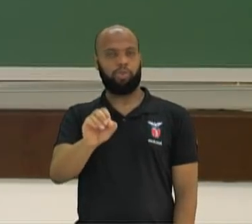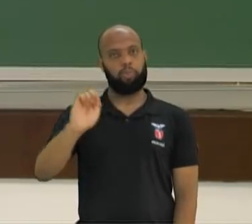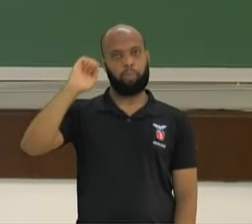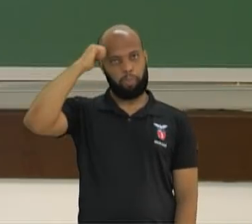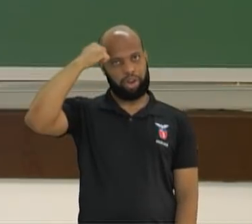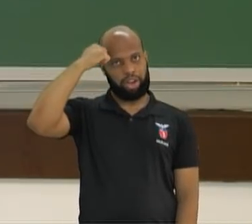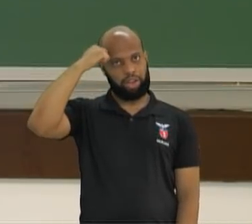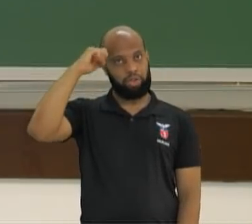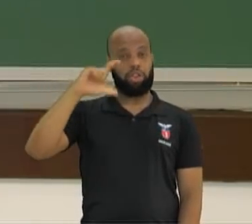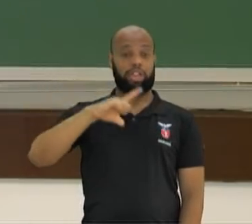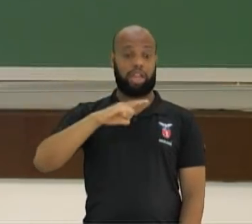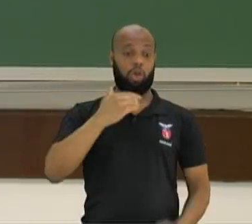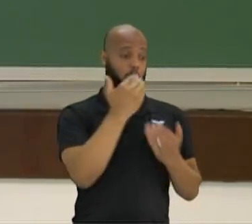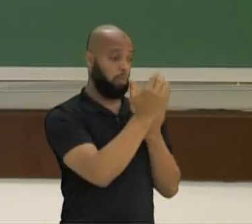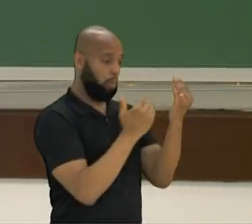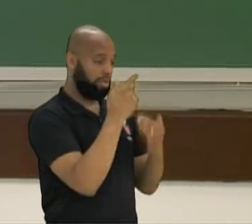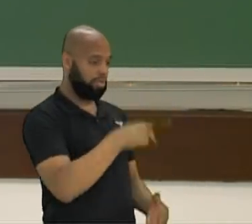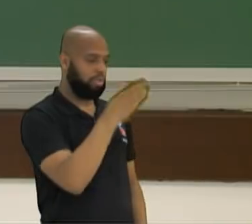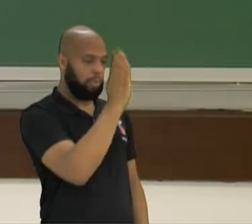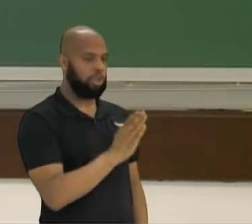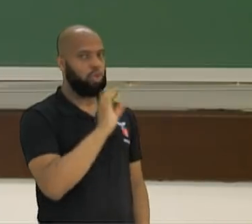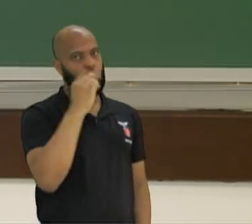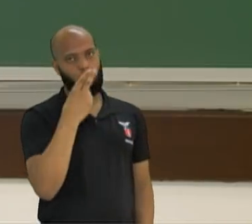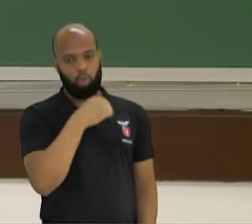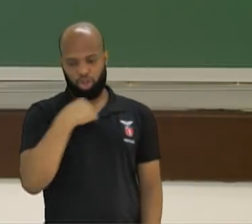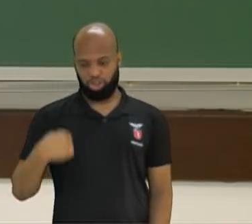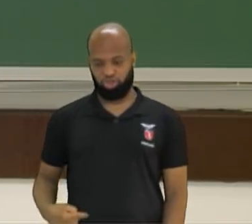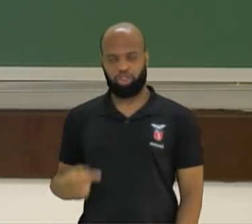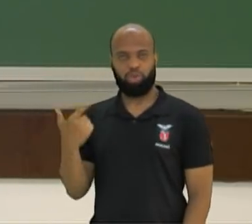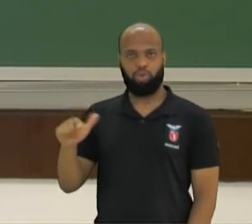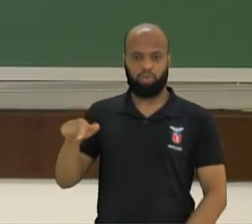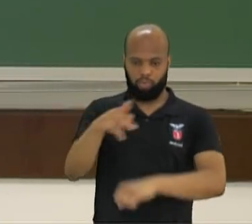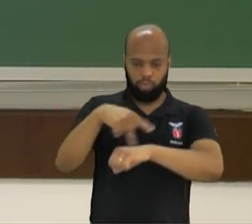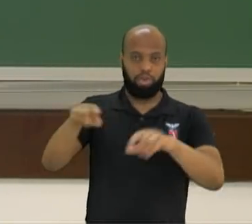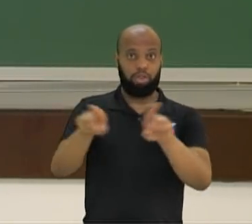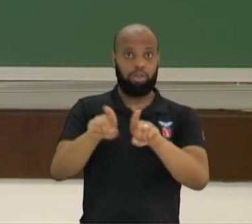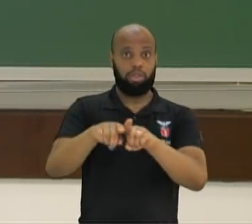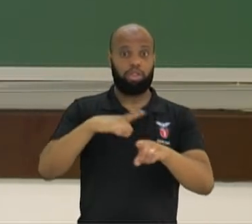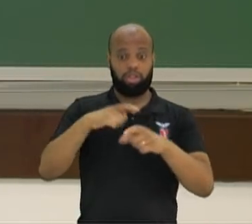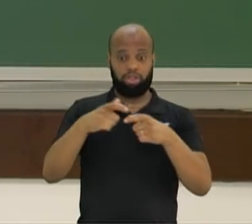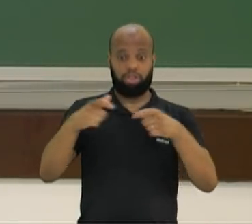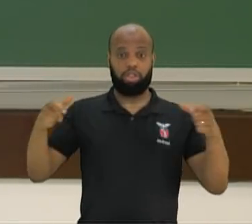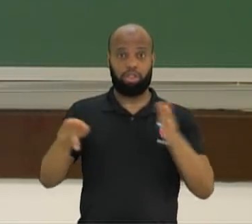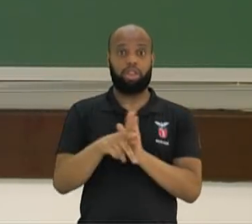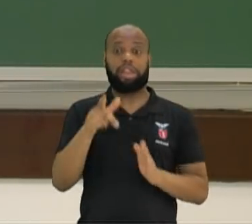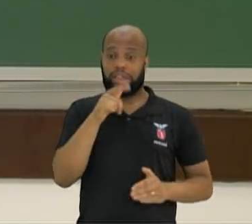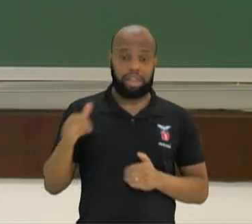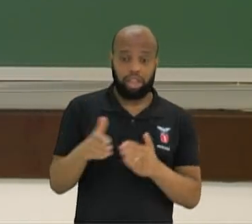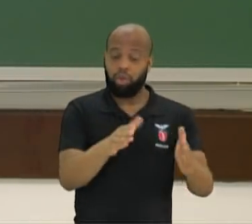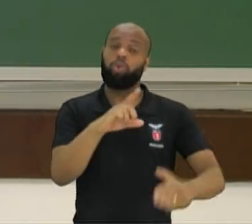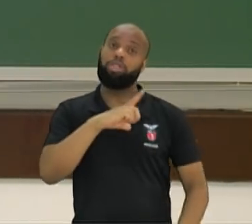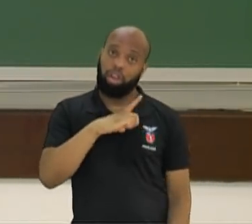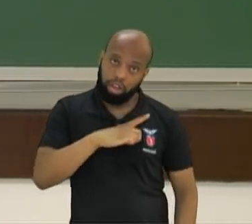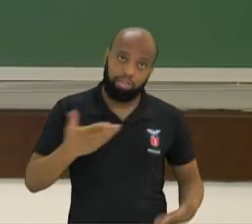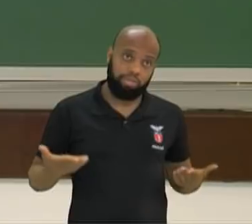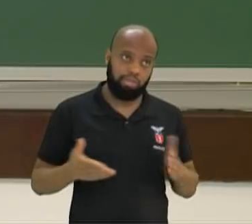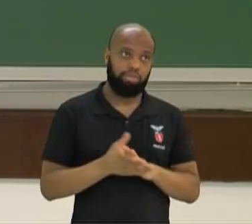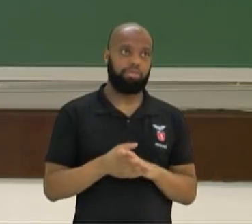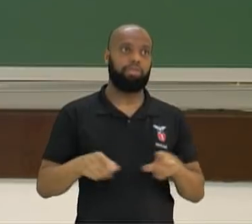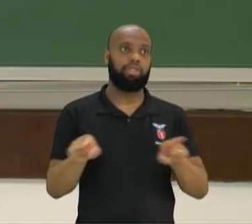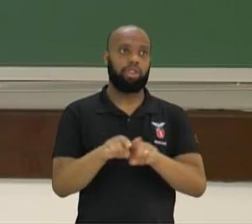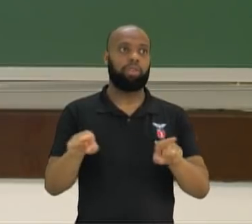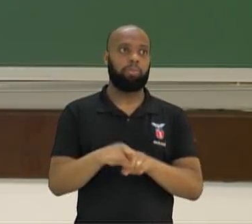uma comparação com o Brasil, por exemplo, ou com a China, que tem uma grande quantidade de rios, né?